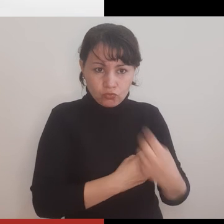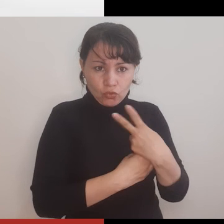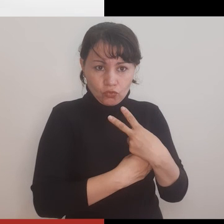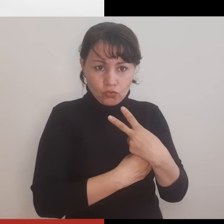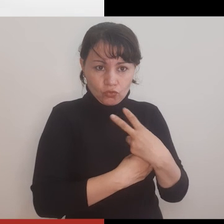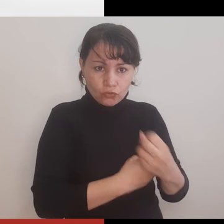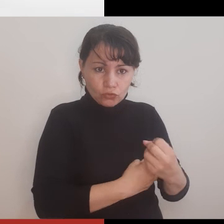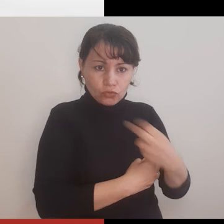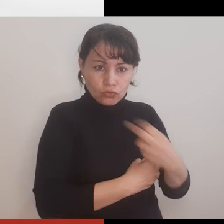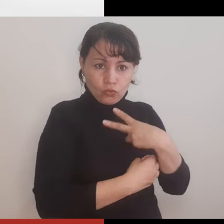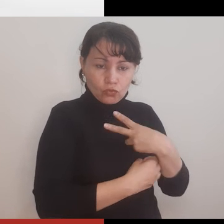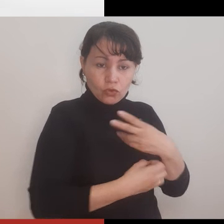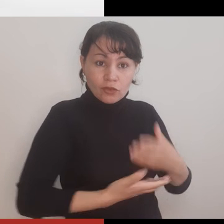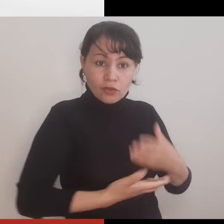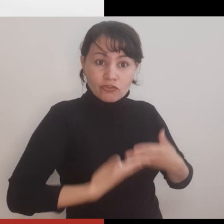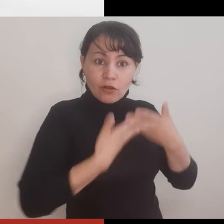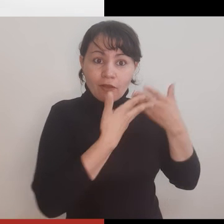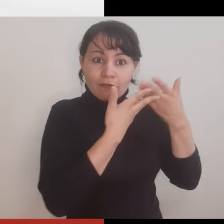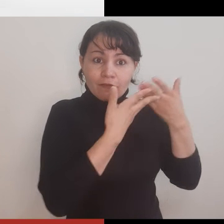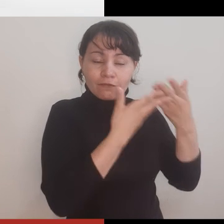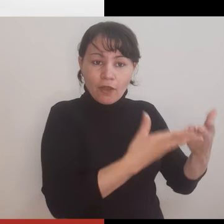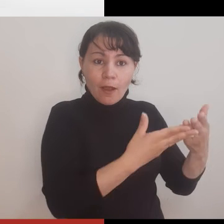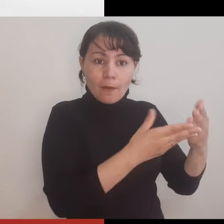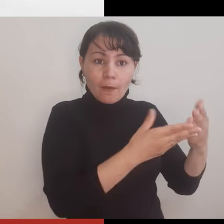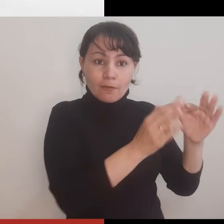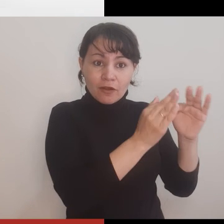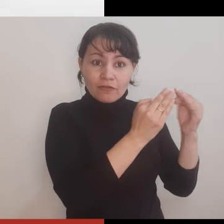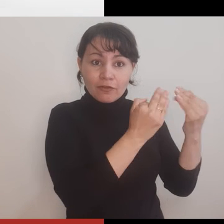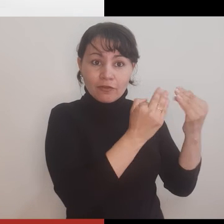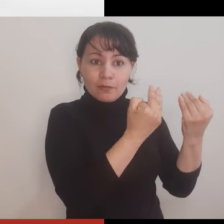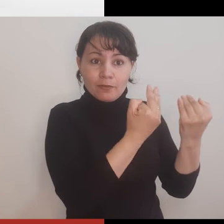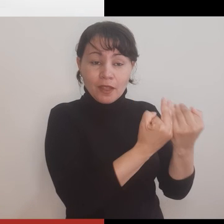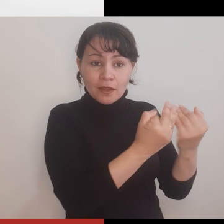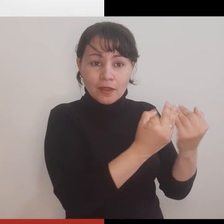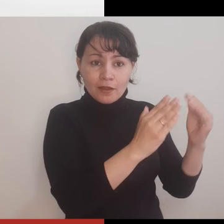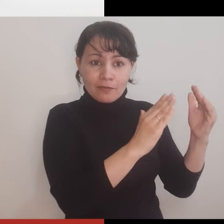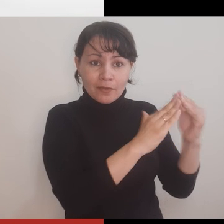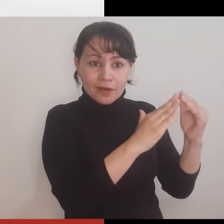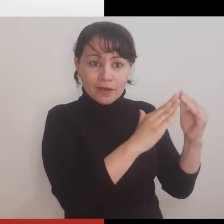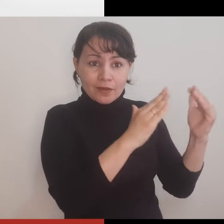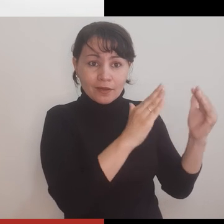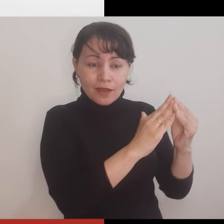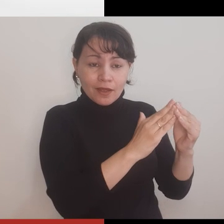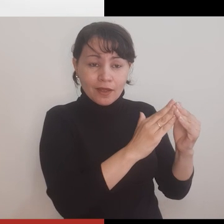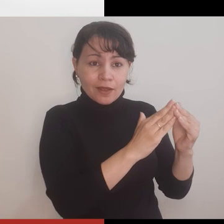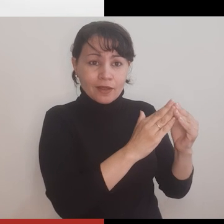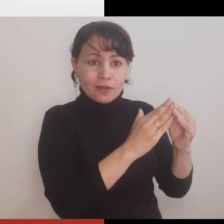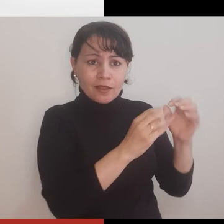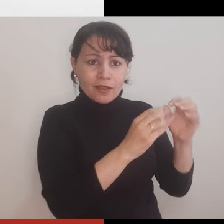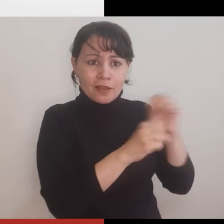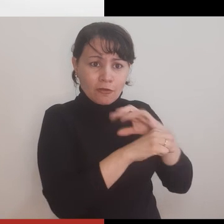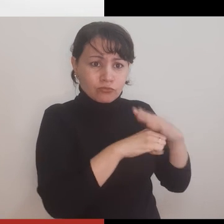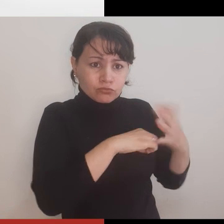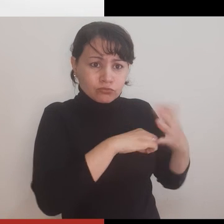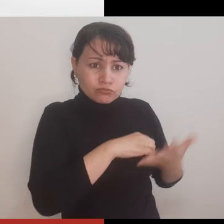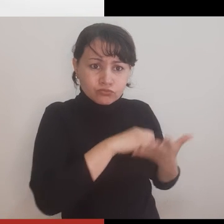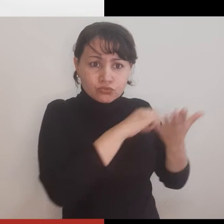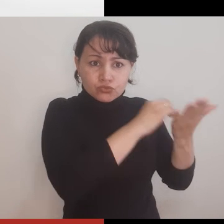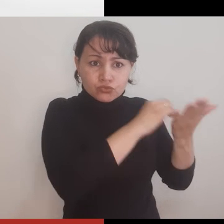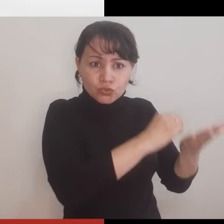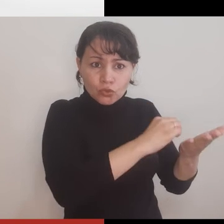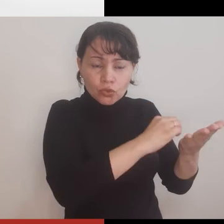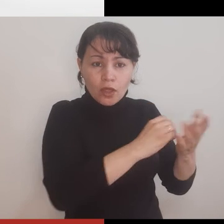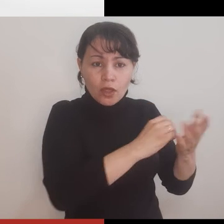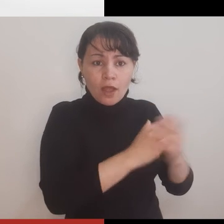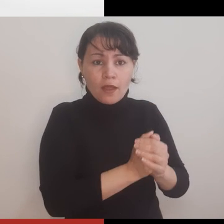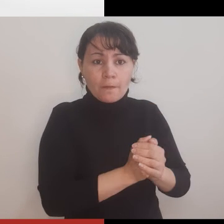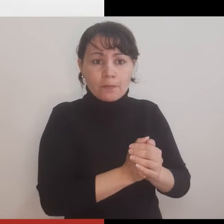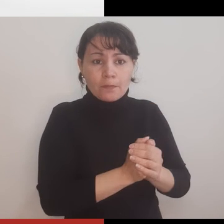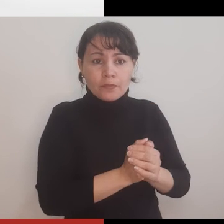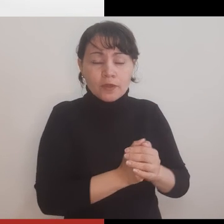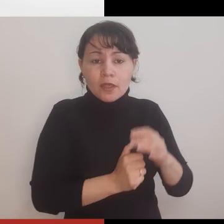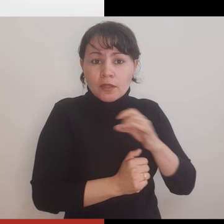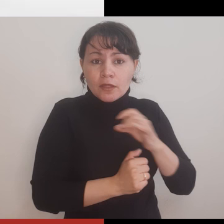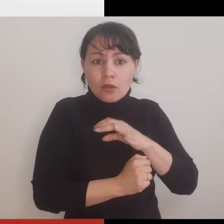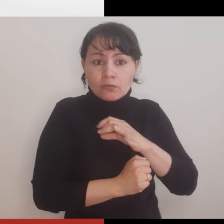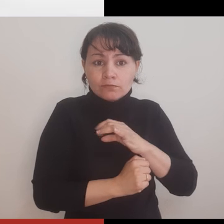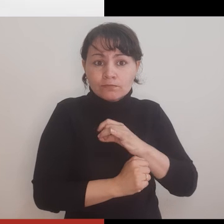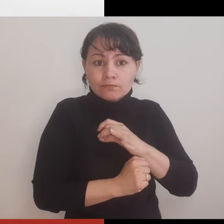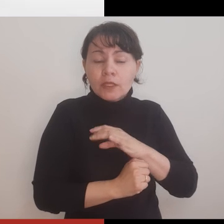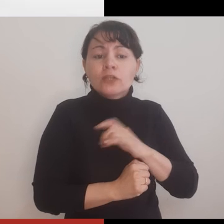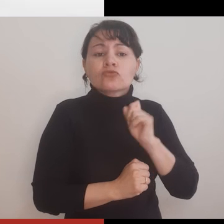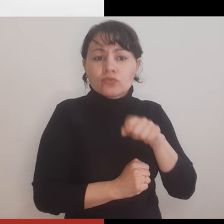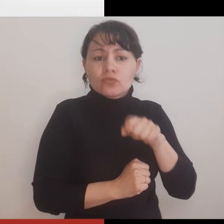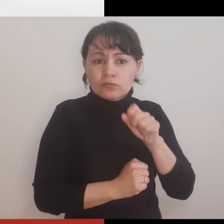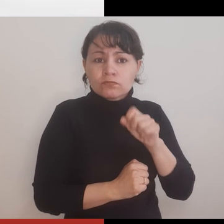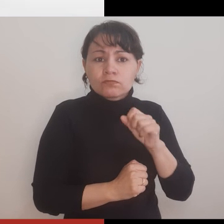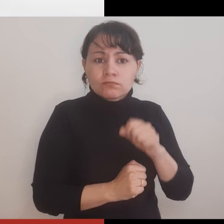contaminar, de levar o vírus para os seus familiares, então é um ponto que